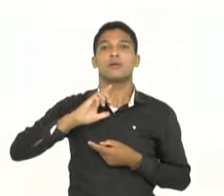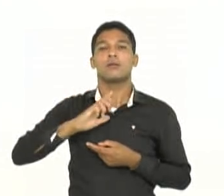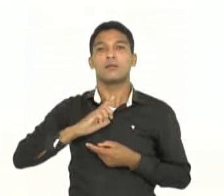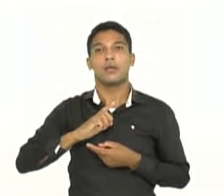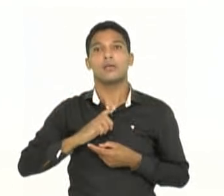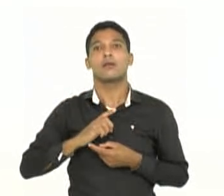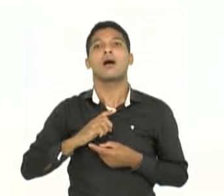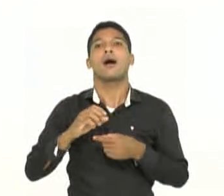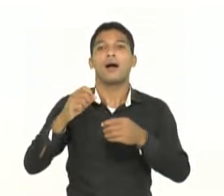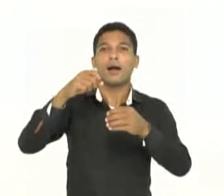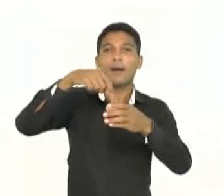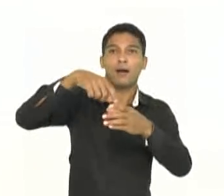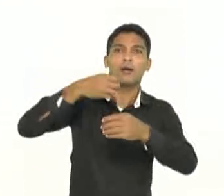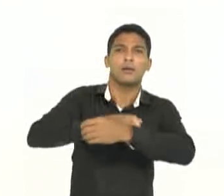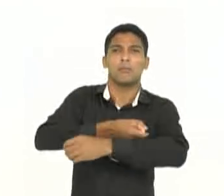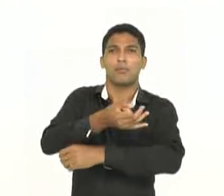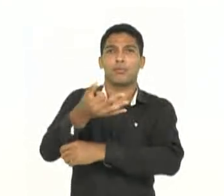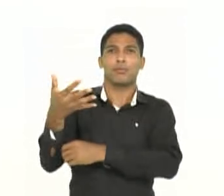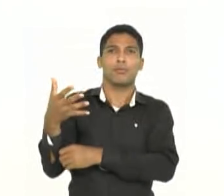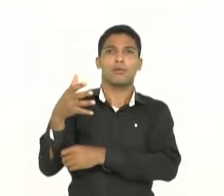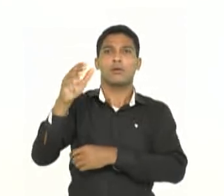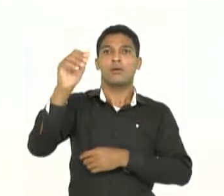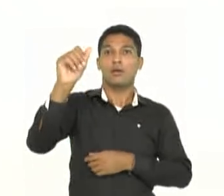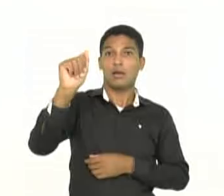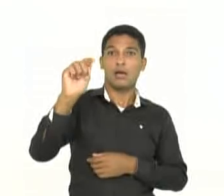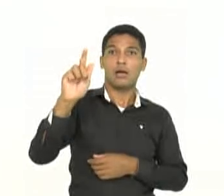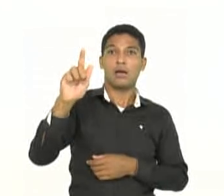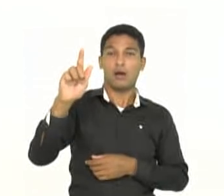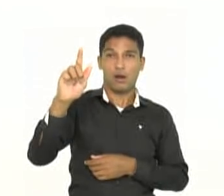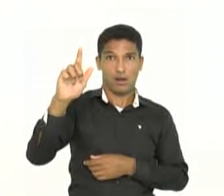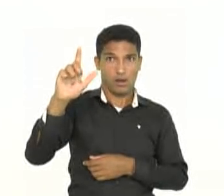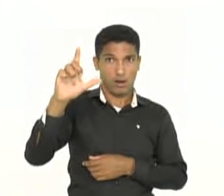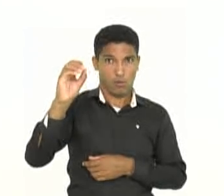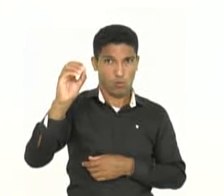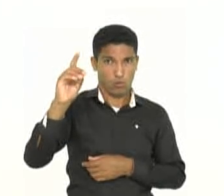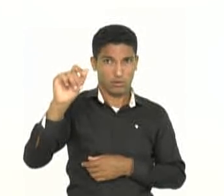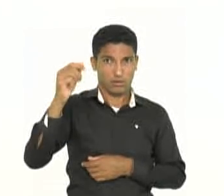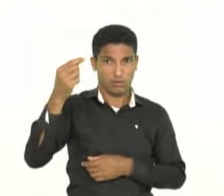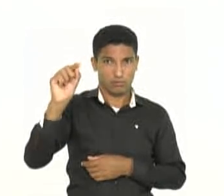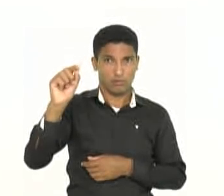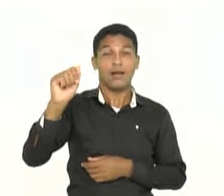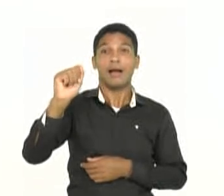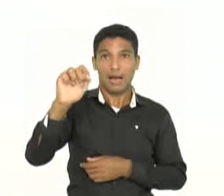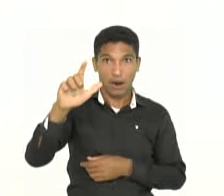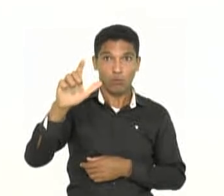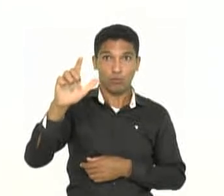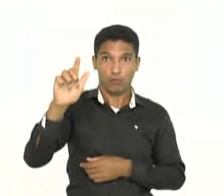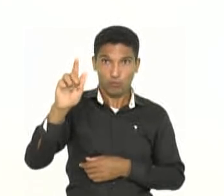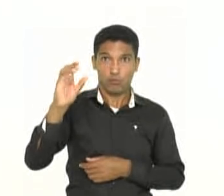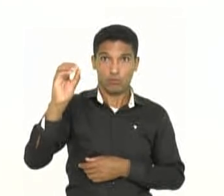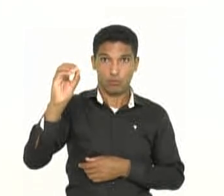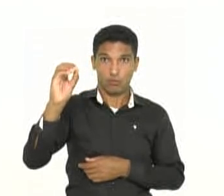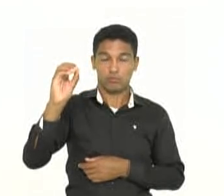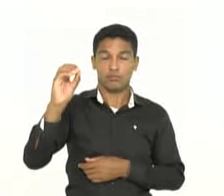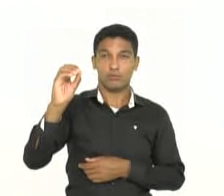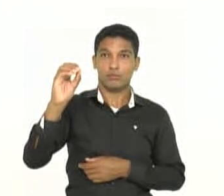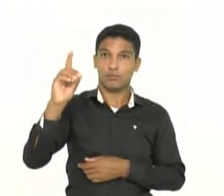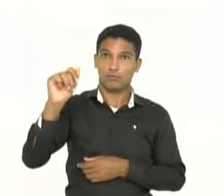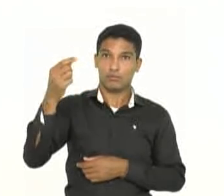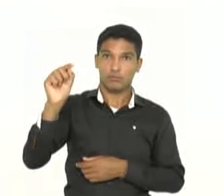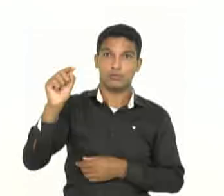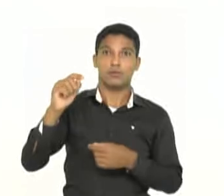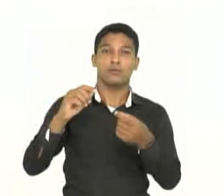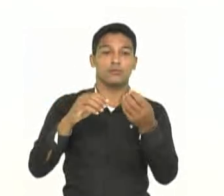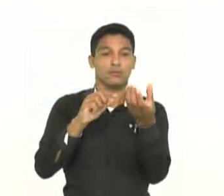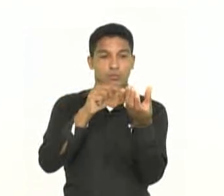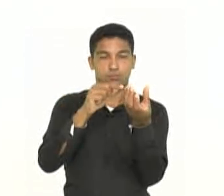algodão e arroz e a pecuária extensiva. Então, entre as atividades do meio norte ali no espaço rural, nós vamos